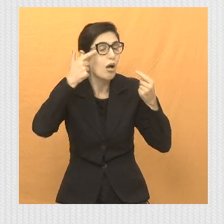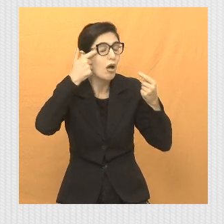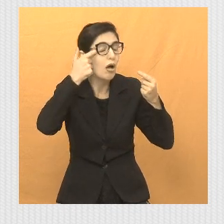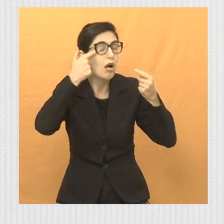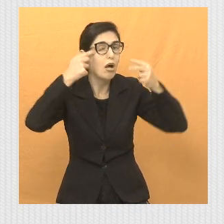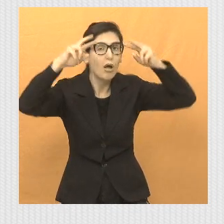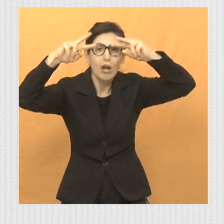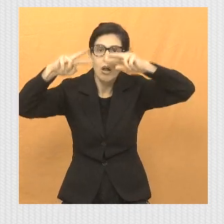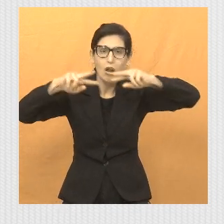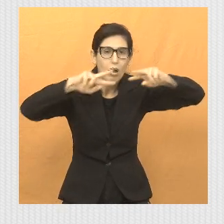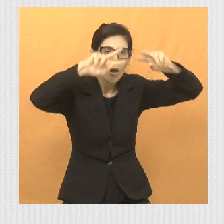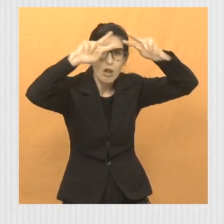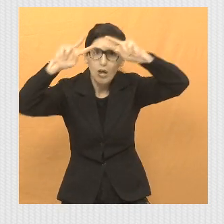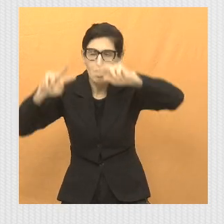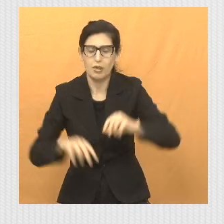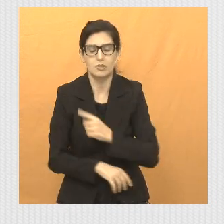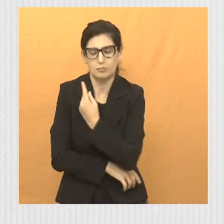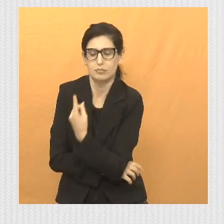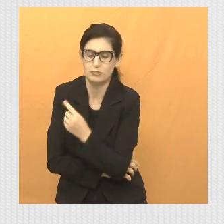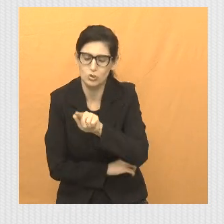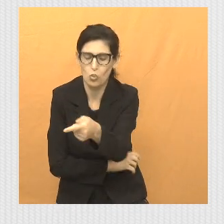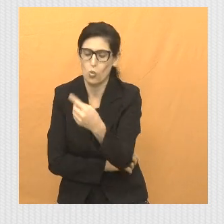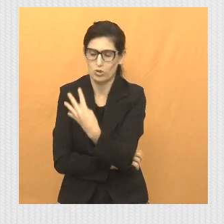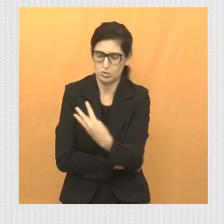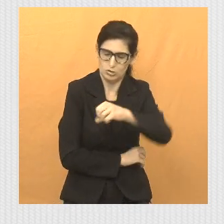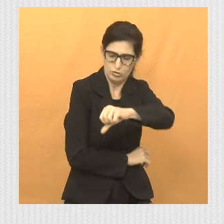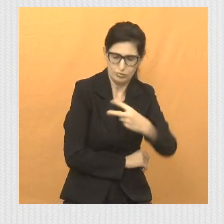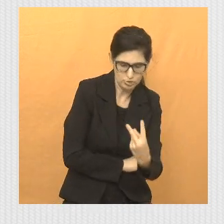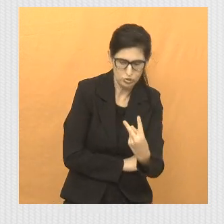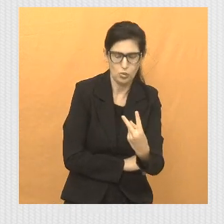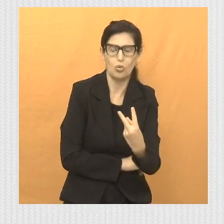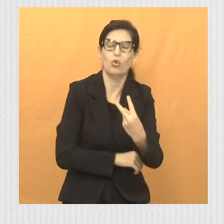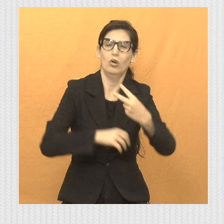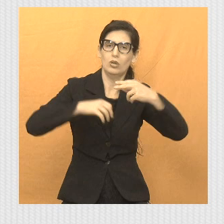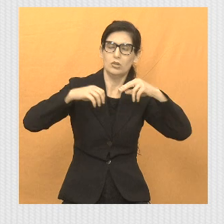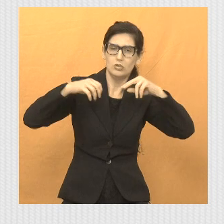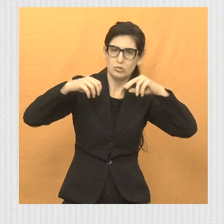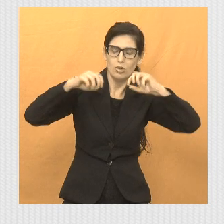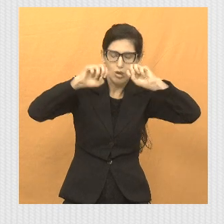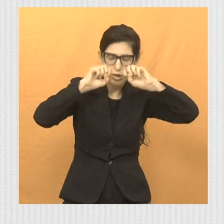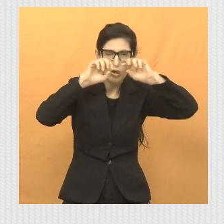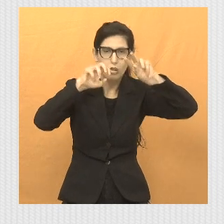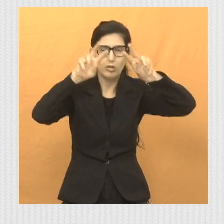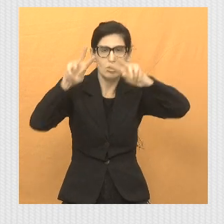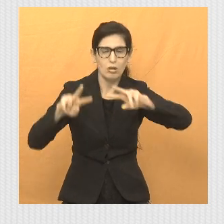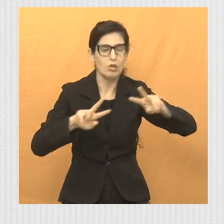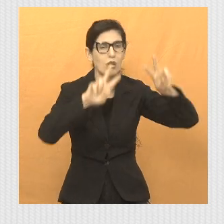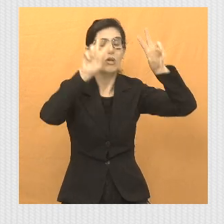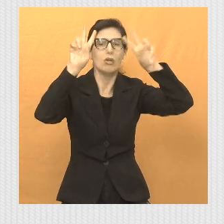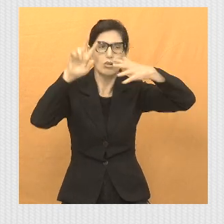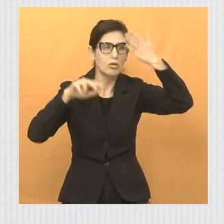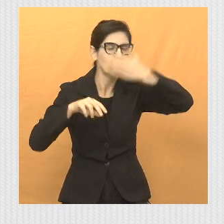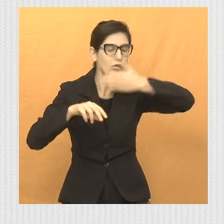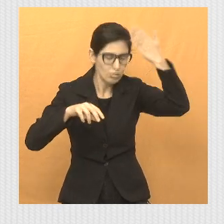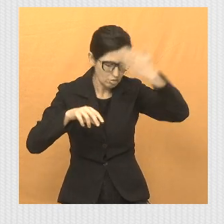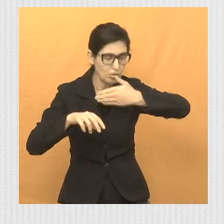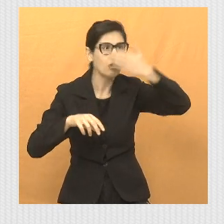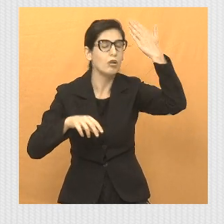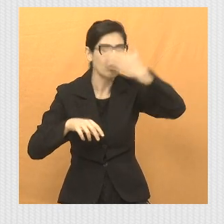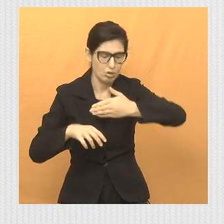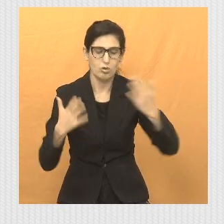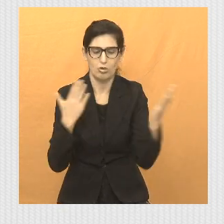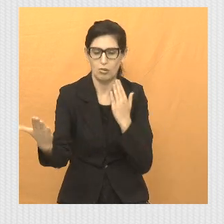onde aumentamos em 1.492 exames se compararmos 2018 com